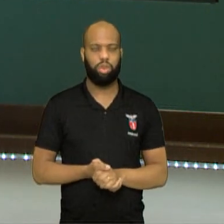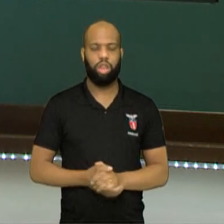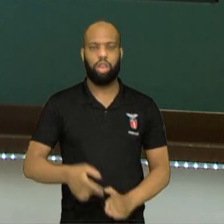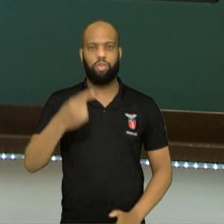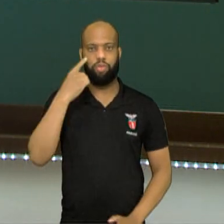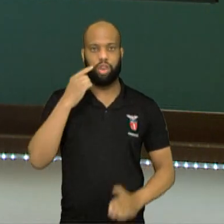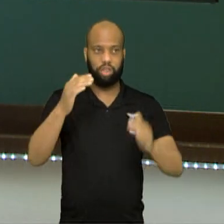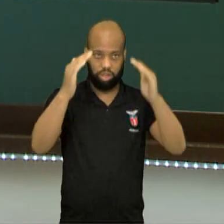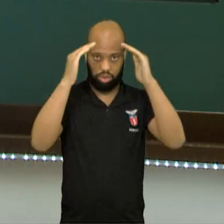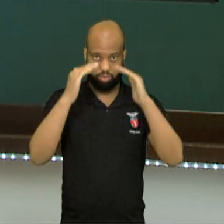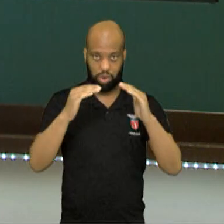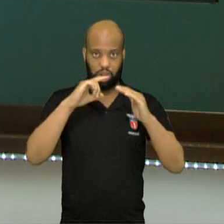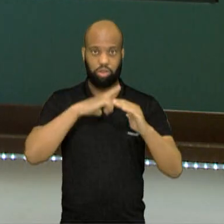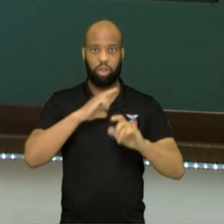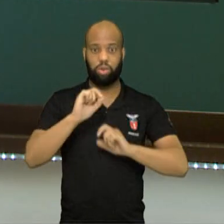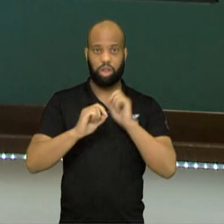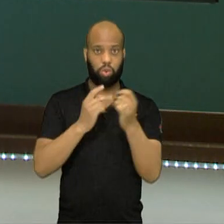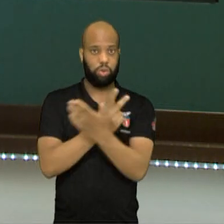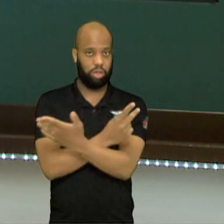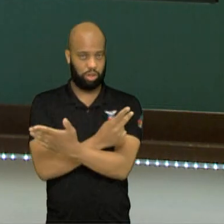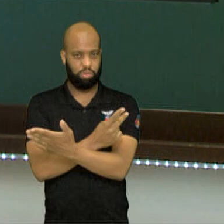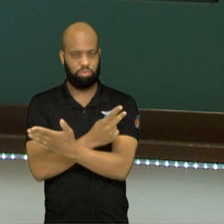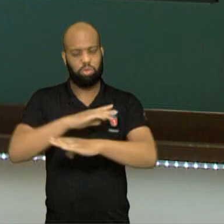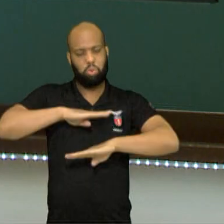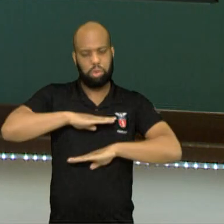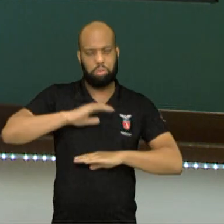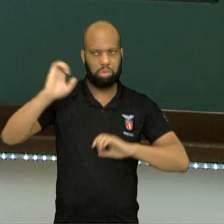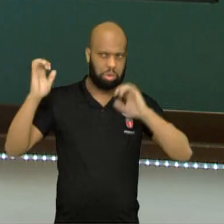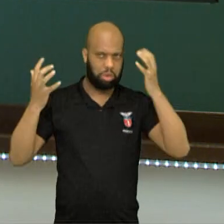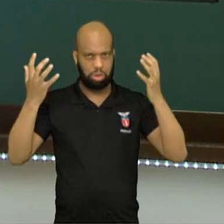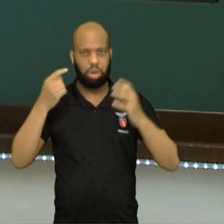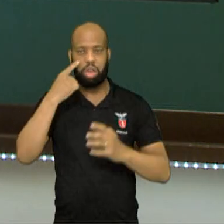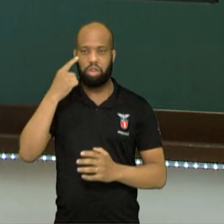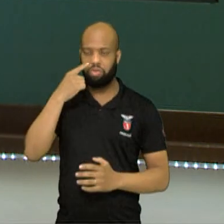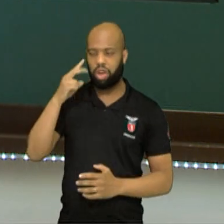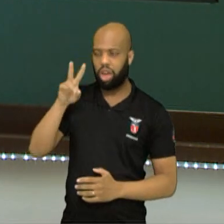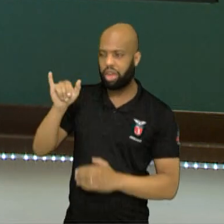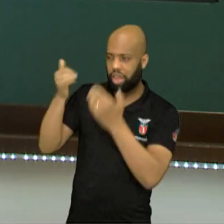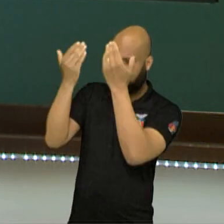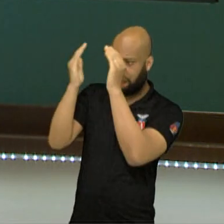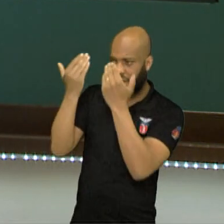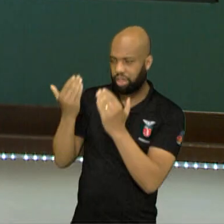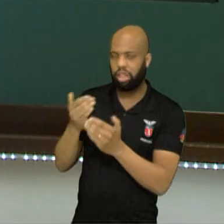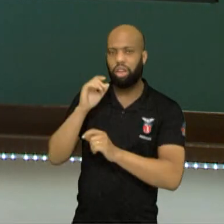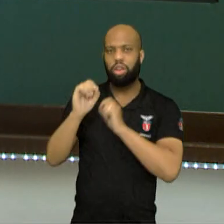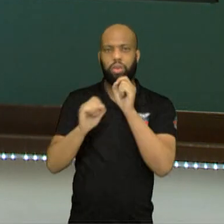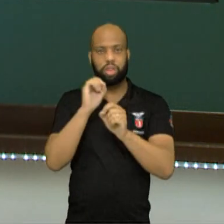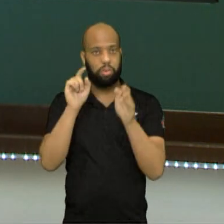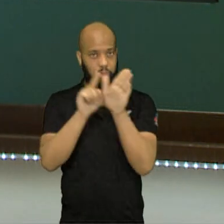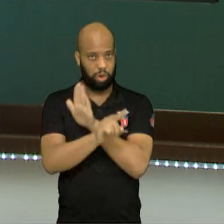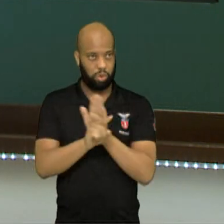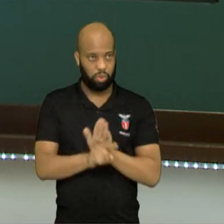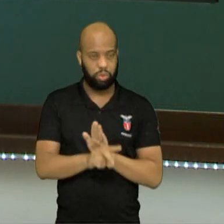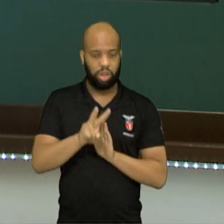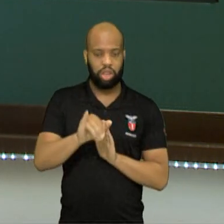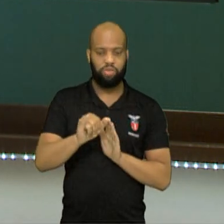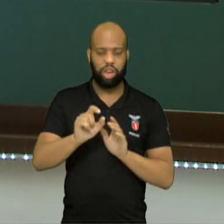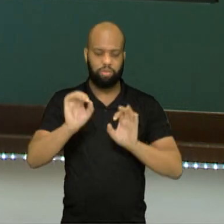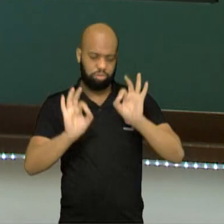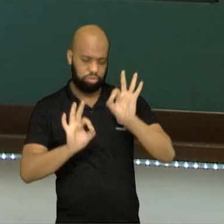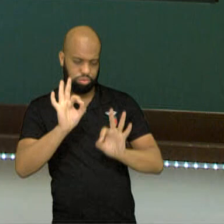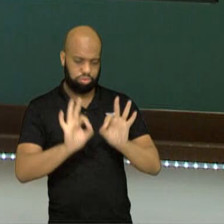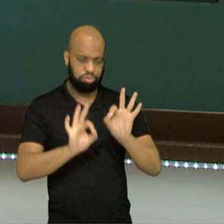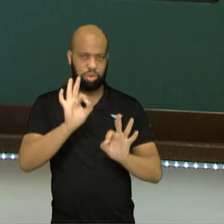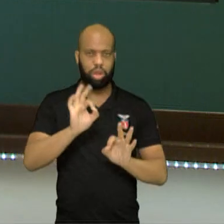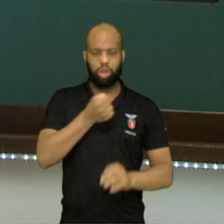Acompanhe a seguinte situação. Então, nada melhor do que a gente analisar uma situação, problema e fazer todo esse descritivo ali,